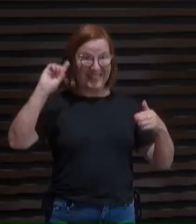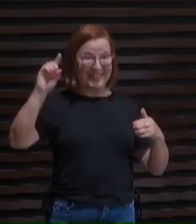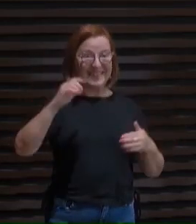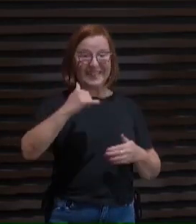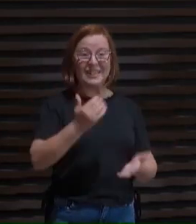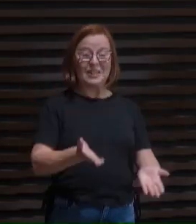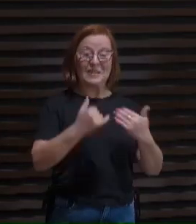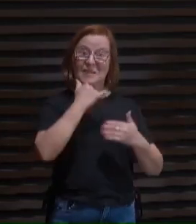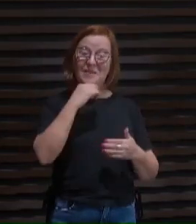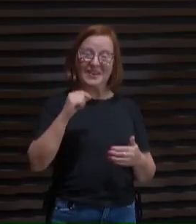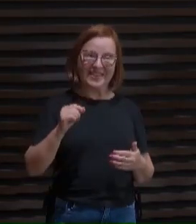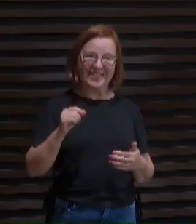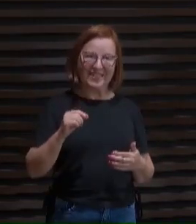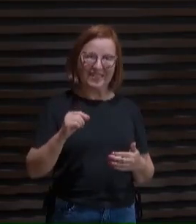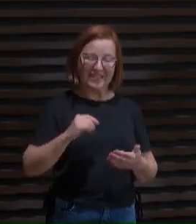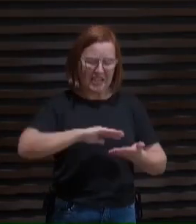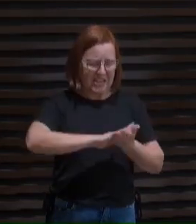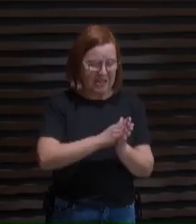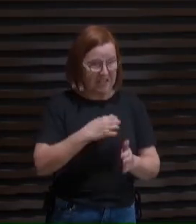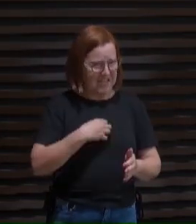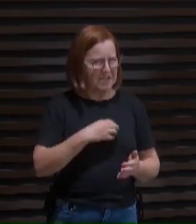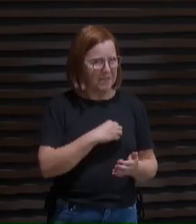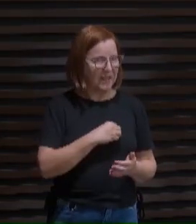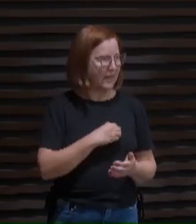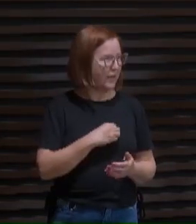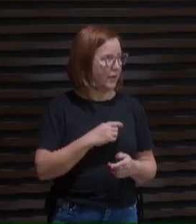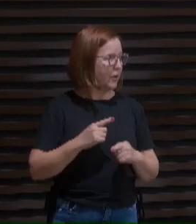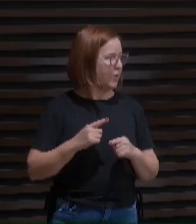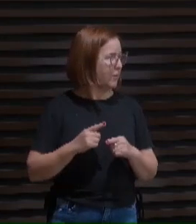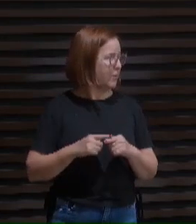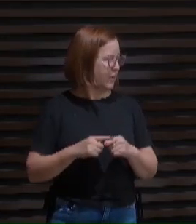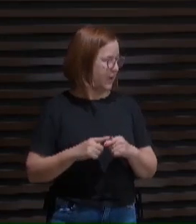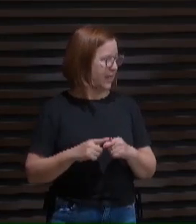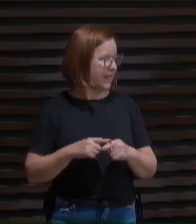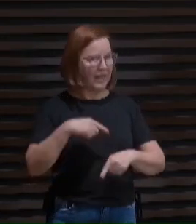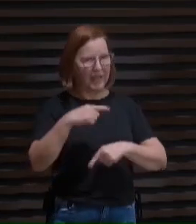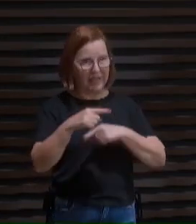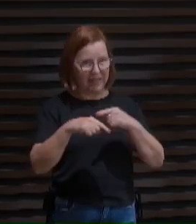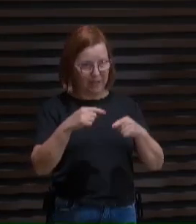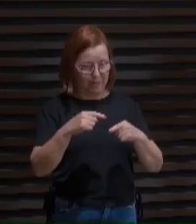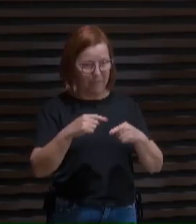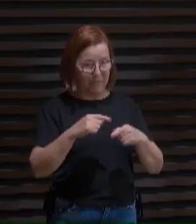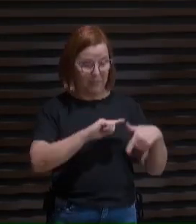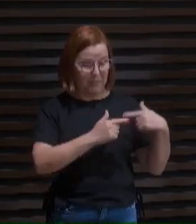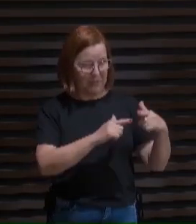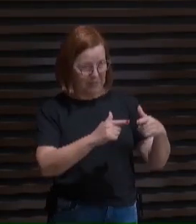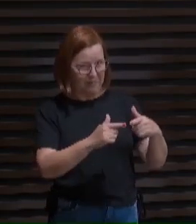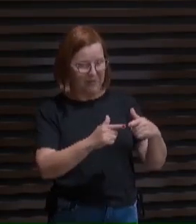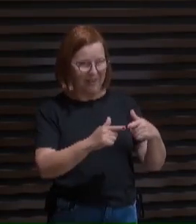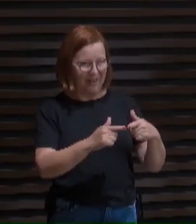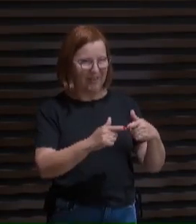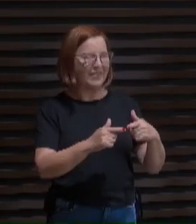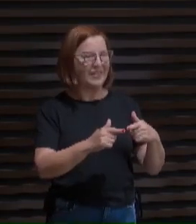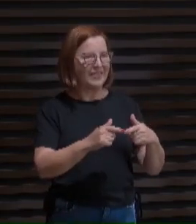e tira a natureza de pecado. Porque o Bruno, depois de fazer esse ritual, ele ia embora para casa. E no caminho ele